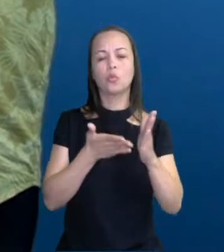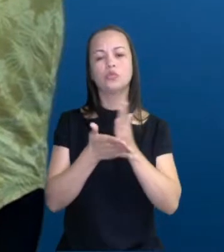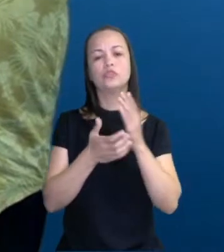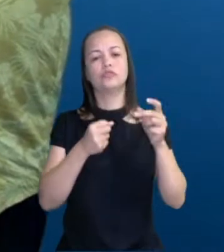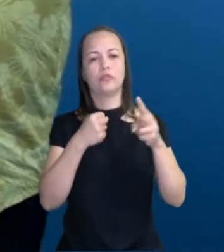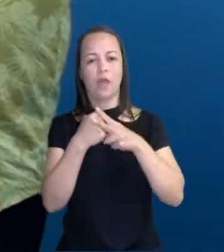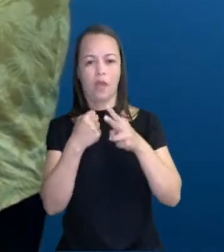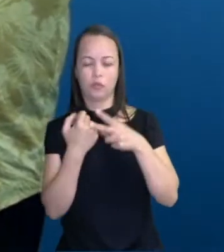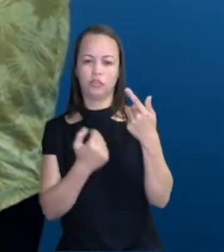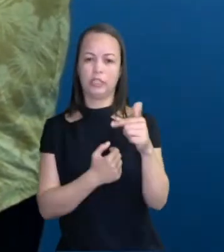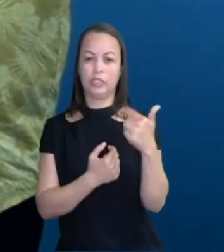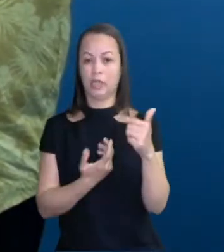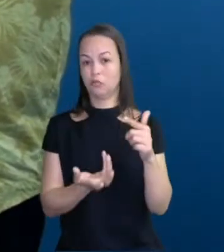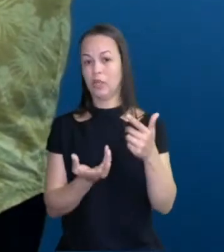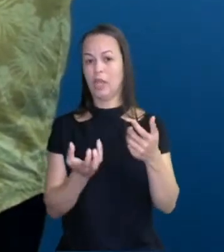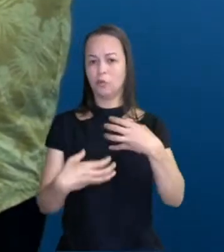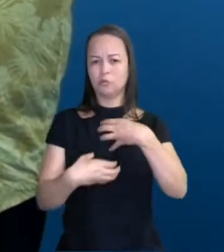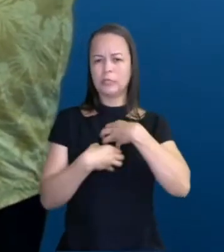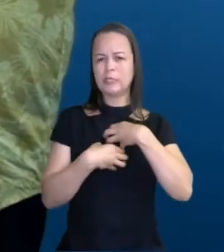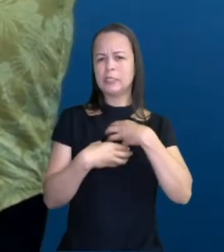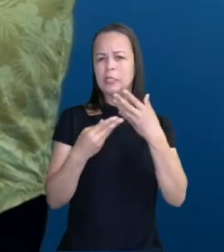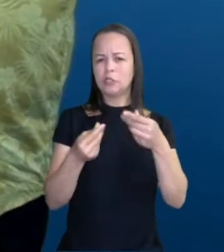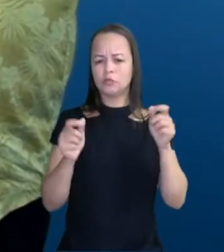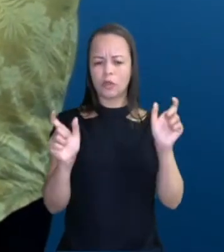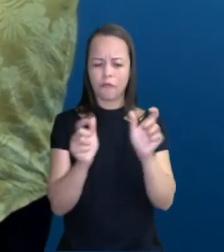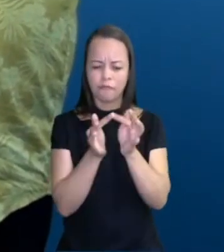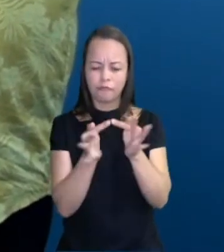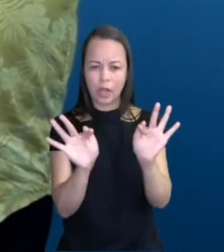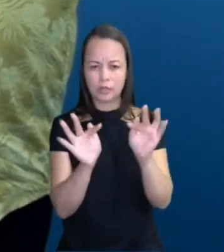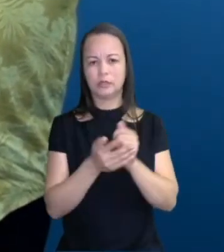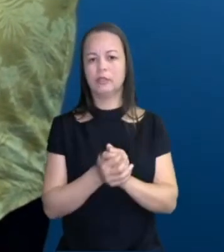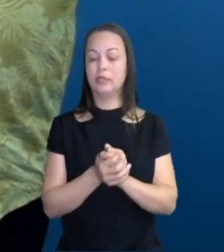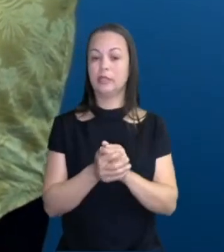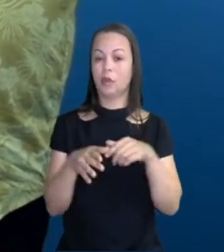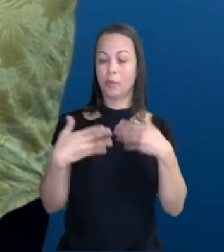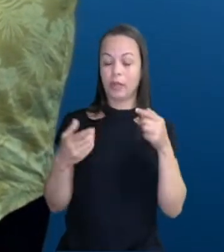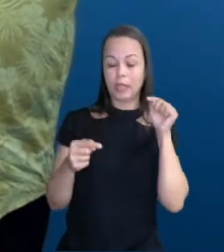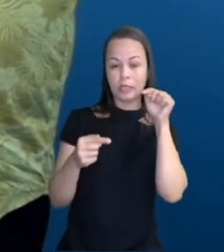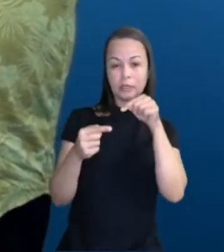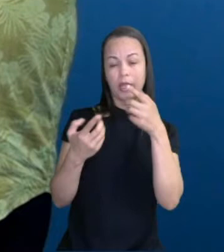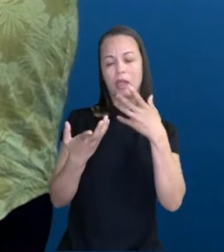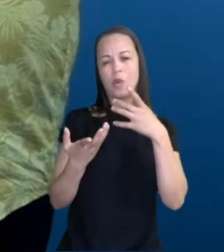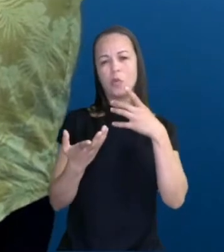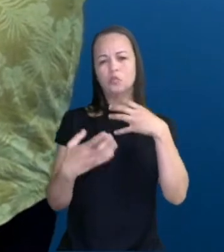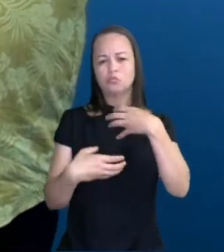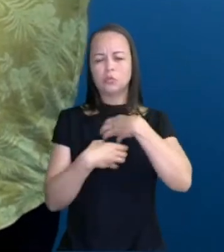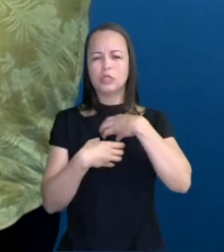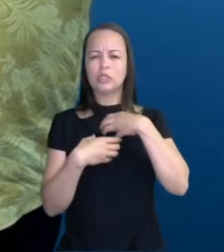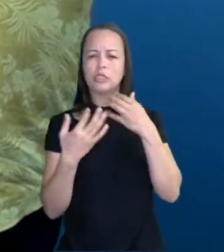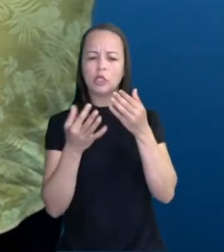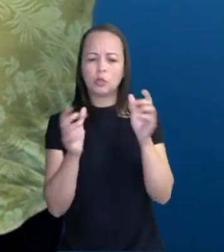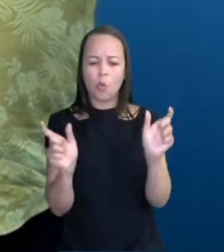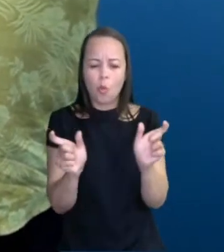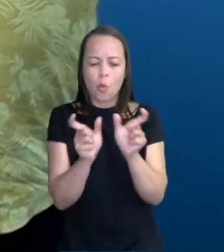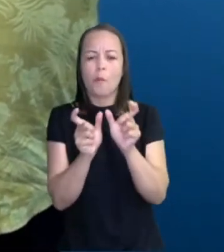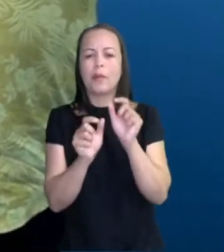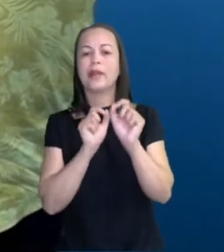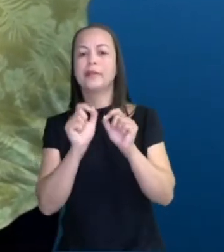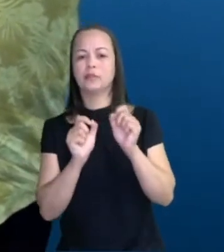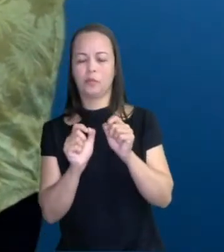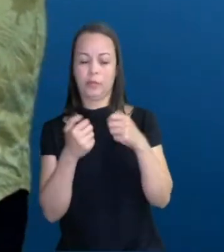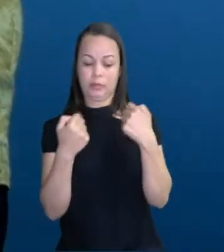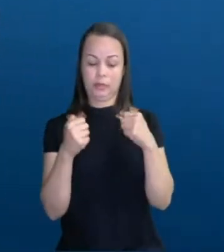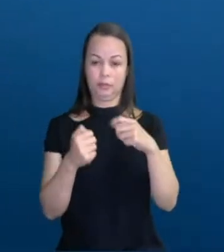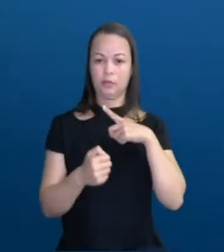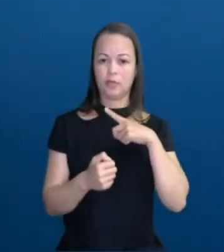eles precisam de complementos para que a frase tenha um sentido completo. E quem são esses complementos?